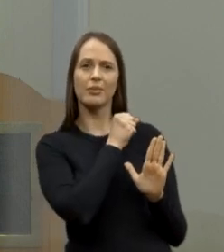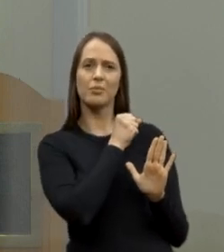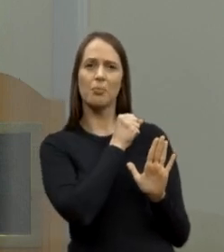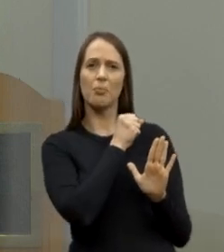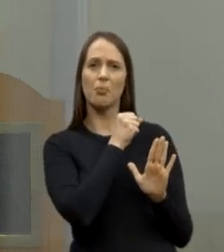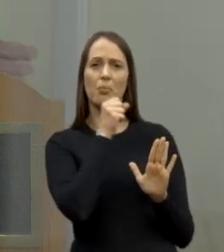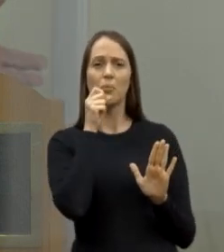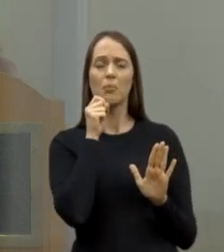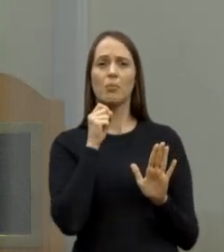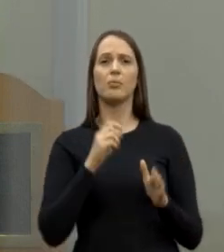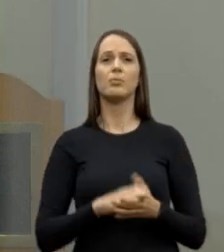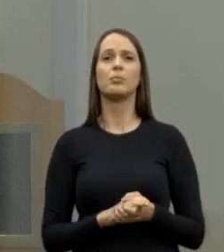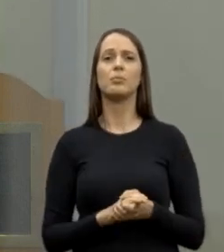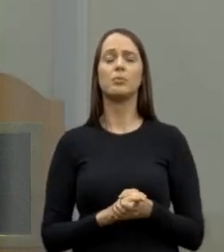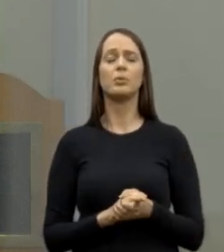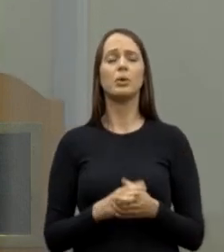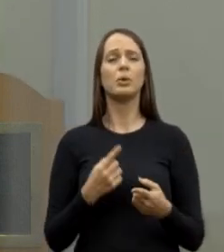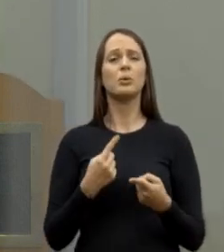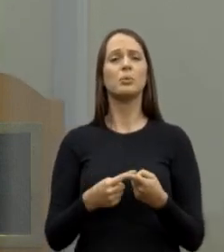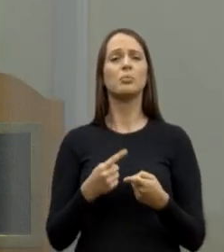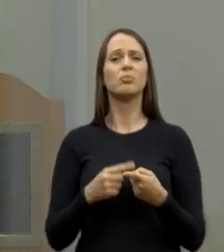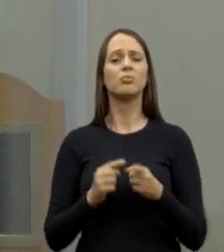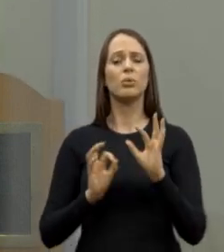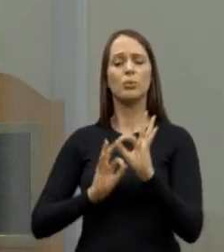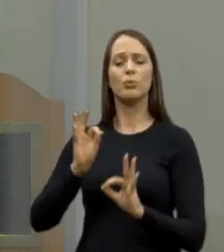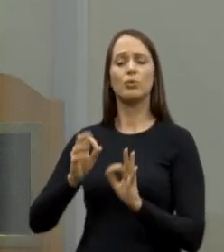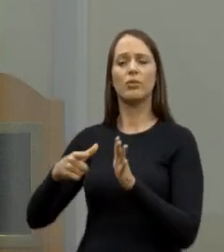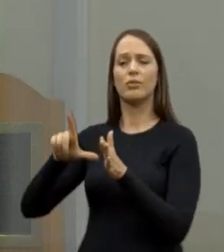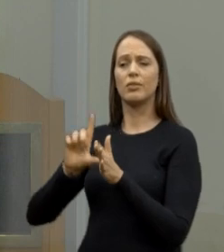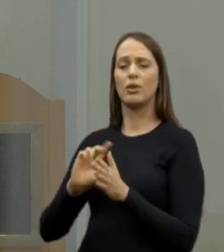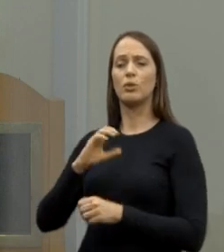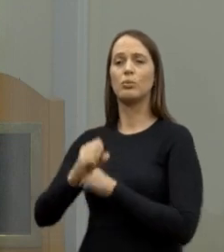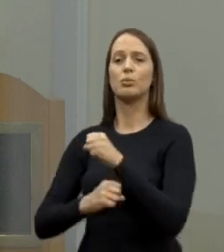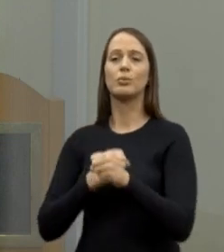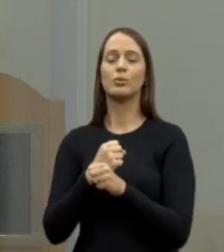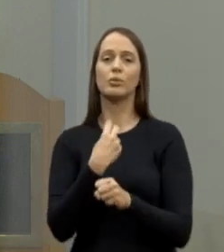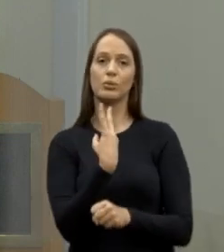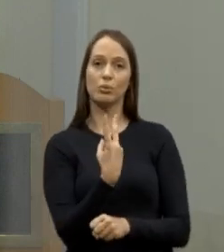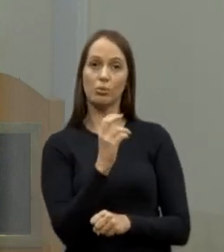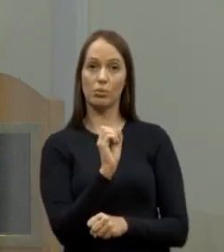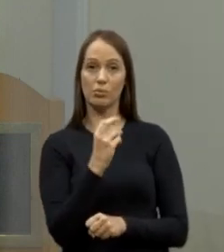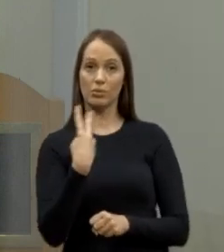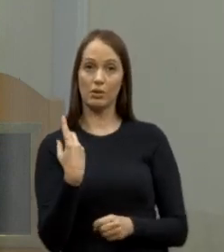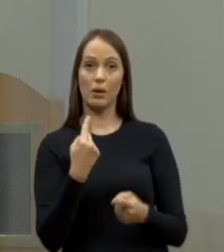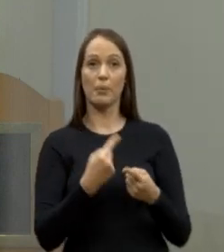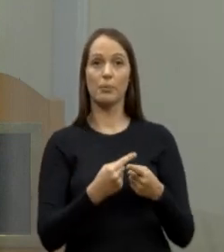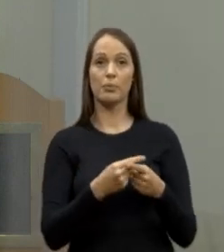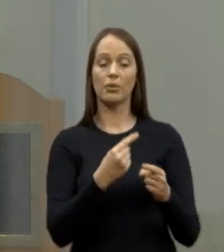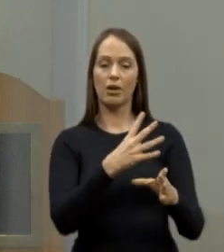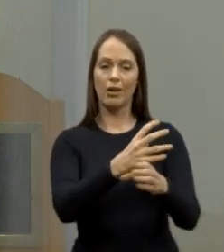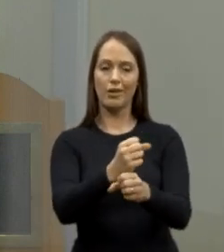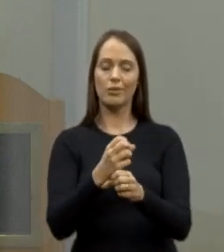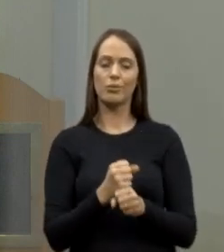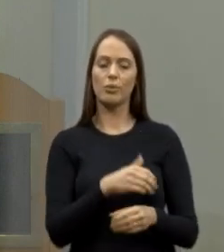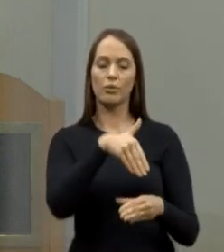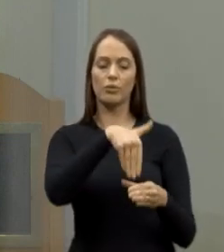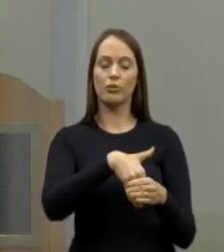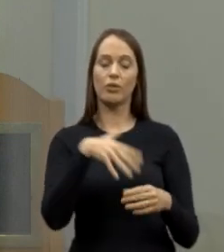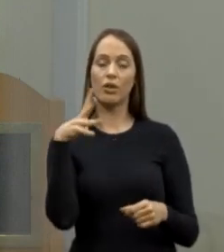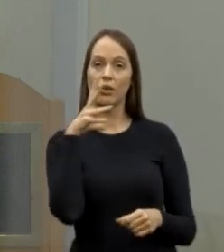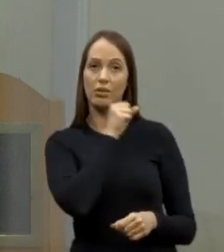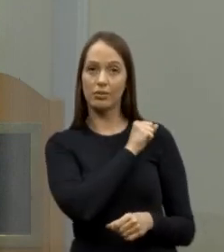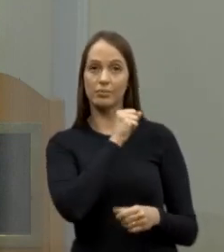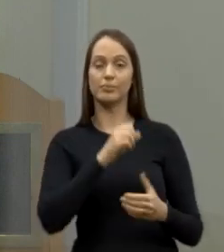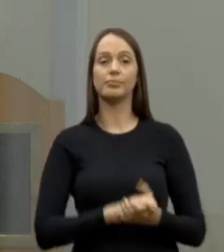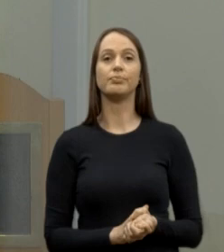inocente, por que não foi feito antes? Lá em 2022, por que as contas não foram votadas rapidamente? Na